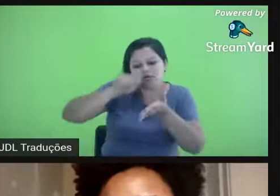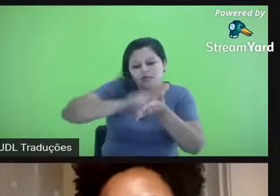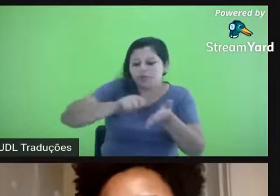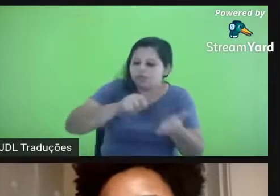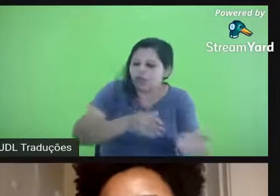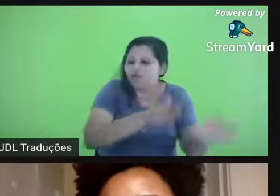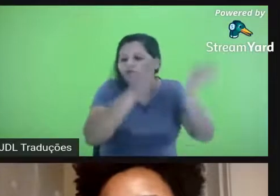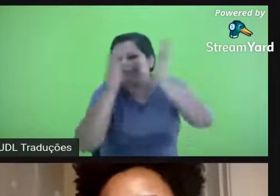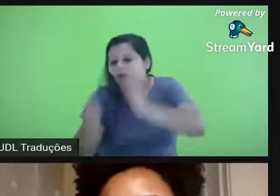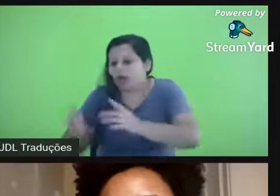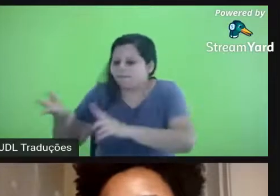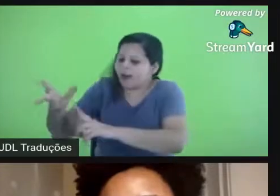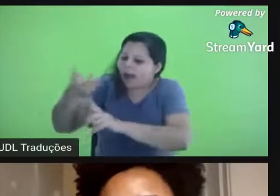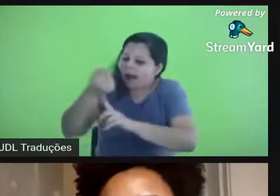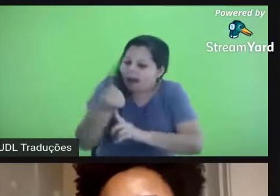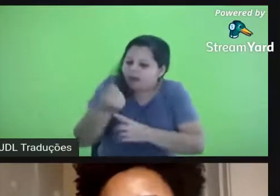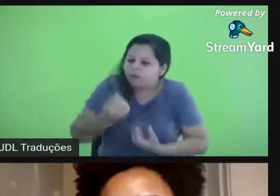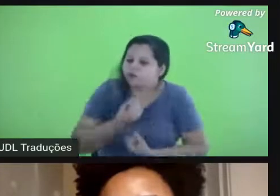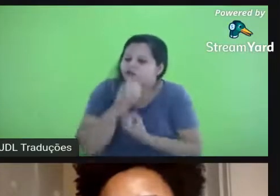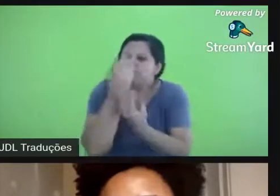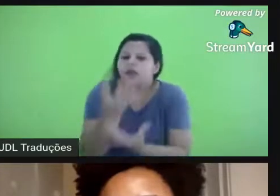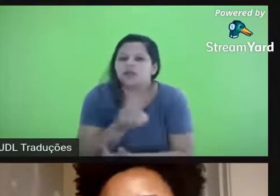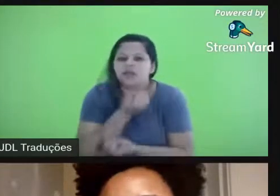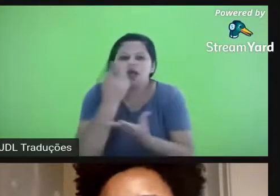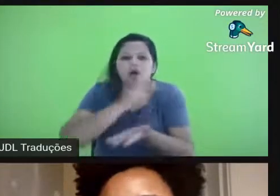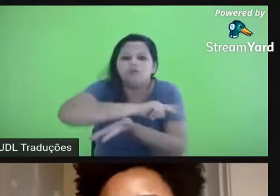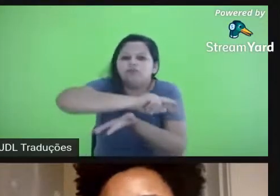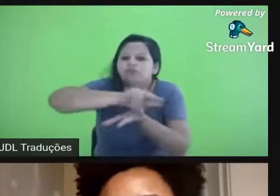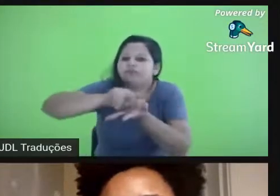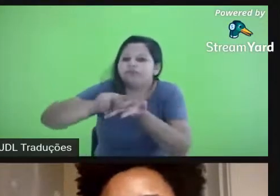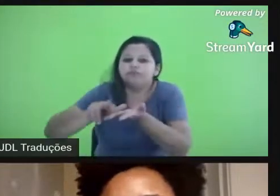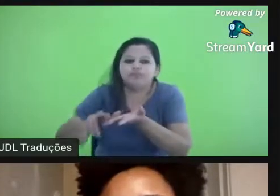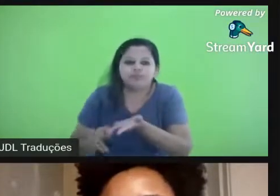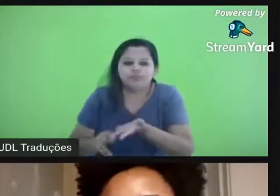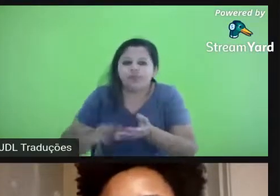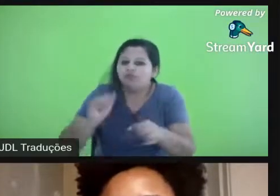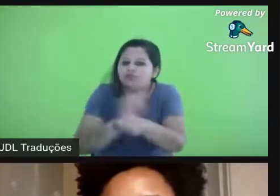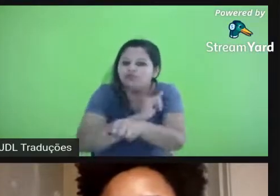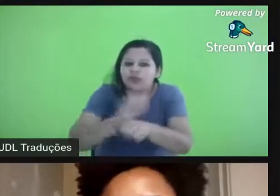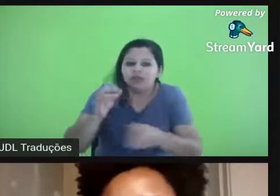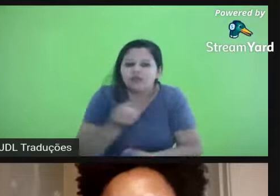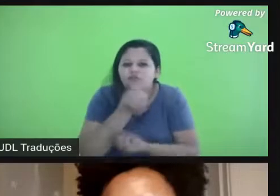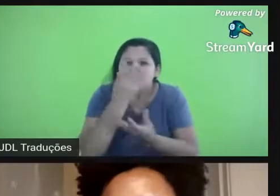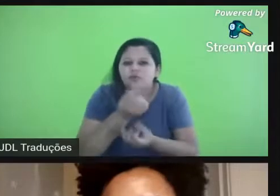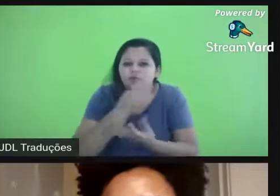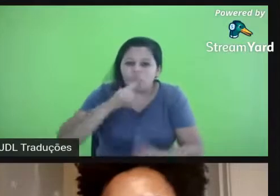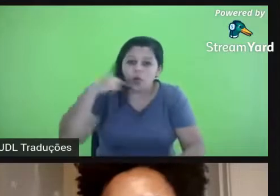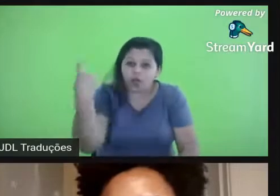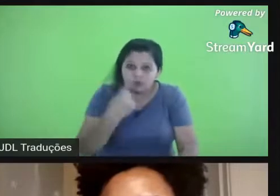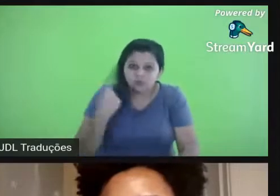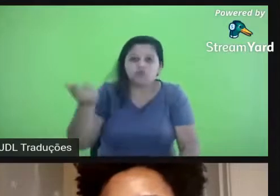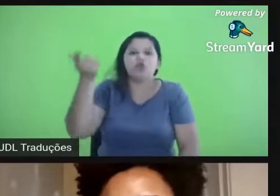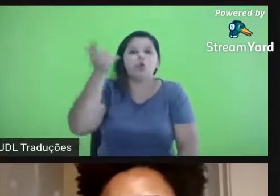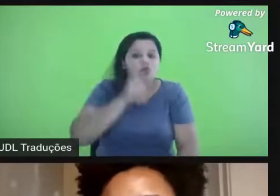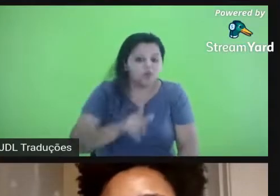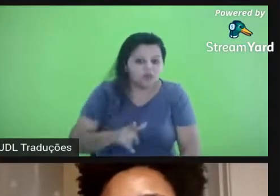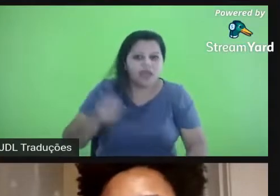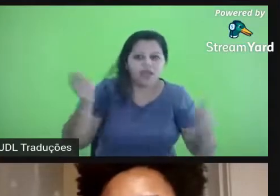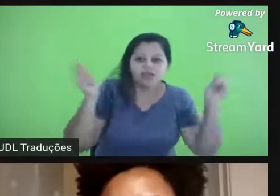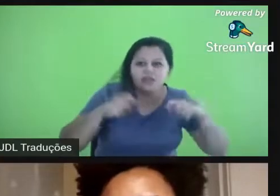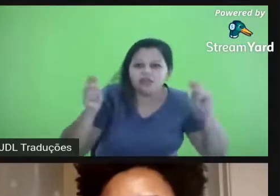de expressão e de visões de mundo, a gente consegue explorar muitas possibilidades, sabe? A gente